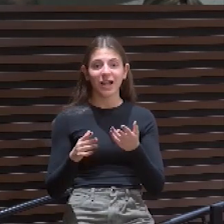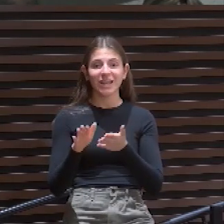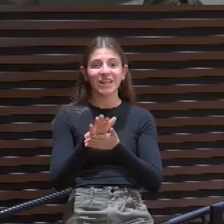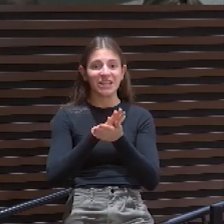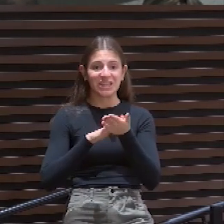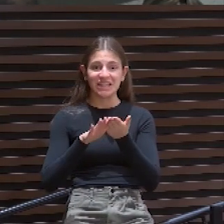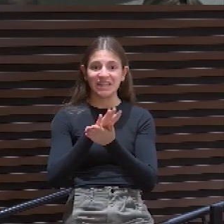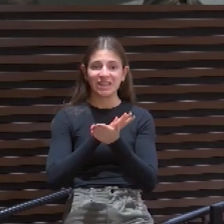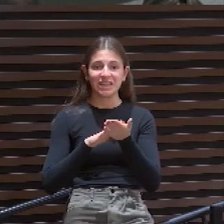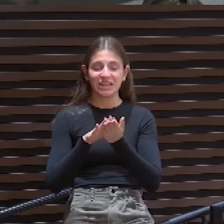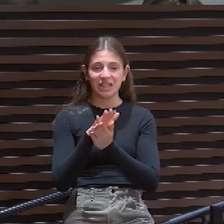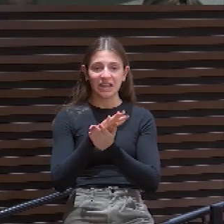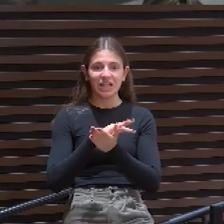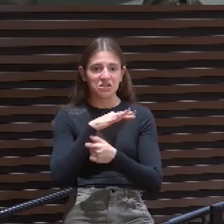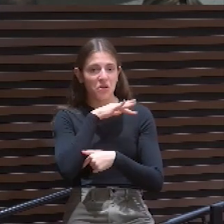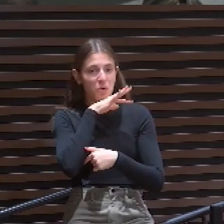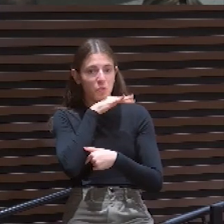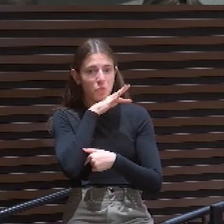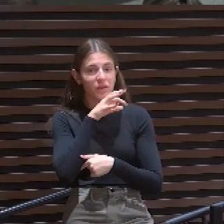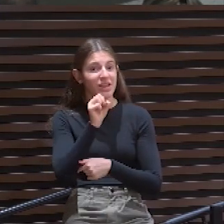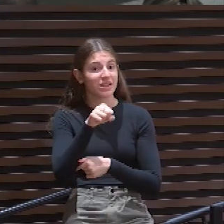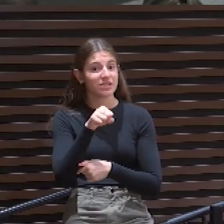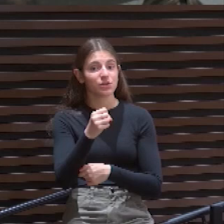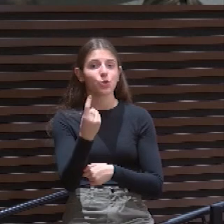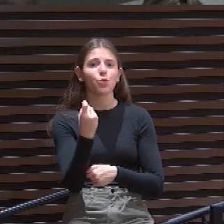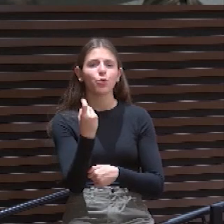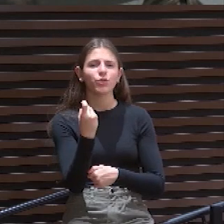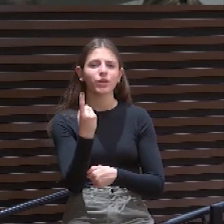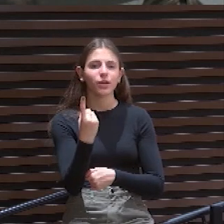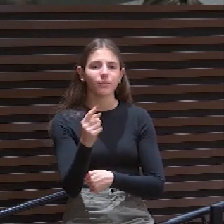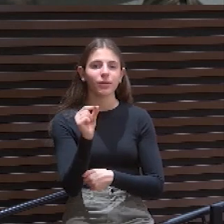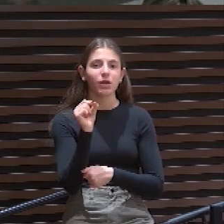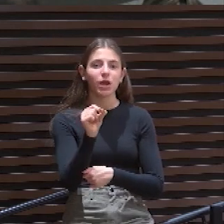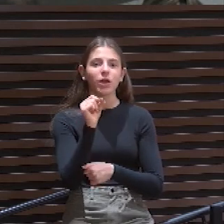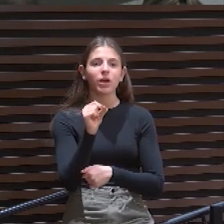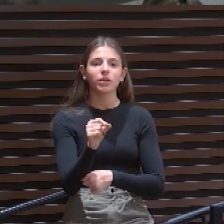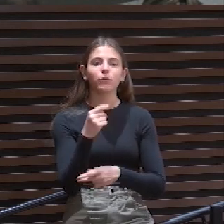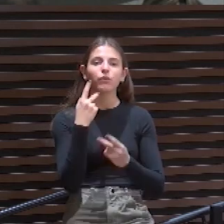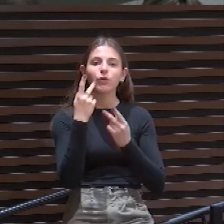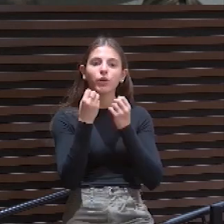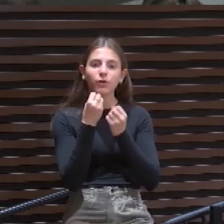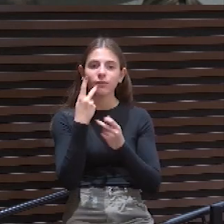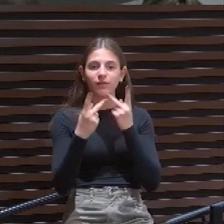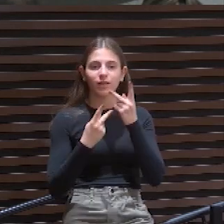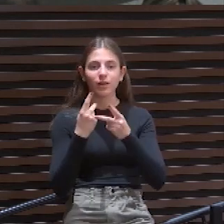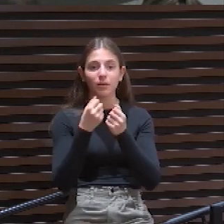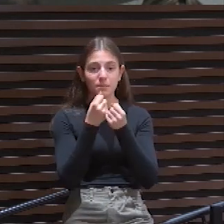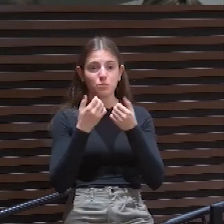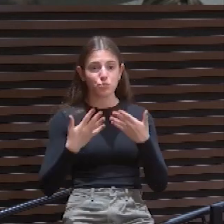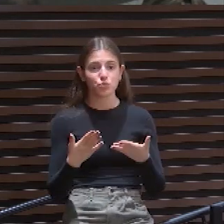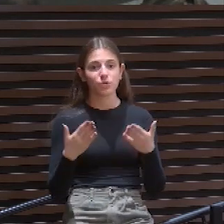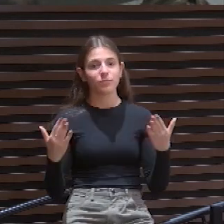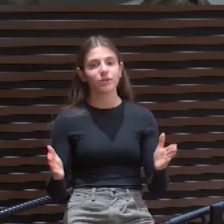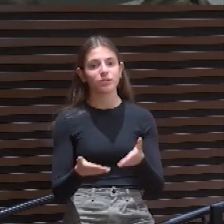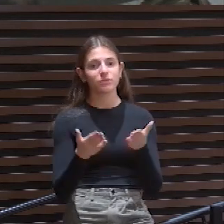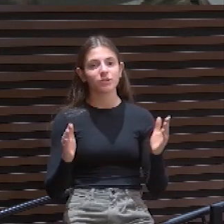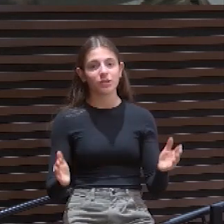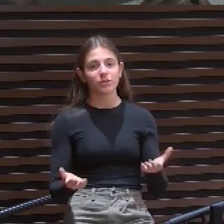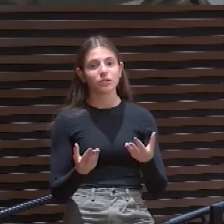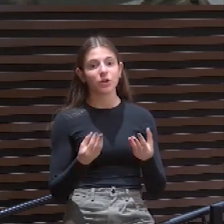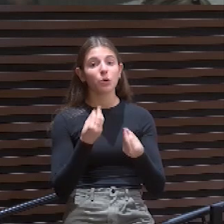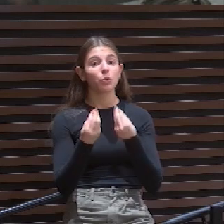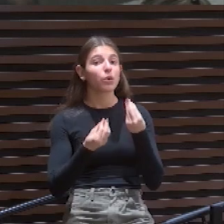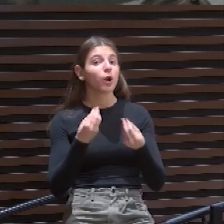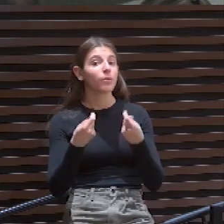palavra torpe, e sim, unicamente, a que for boa para edificação, conforme a